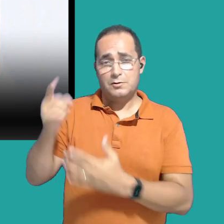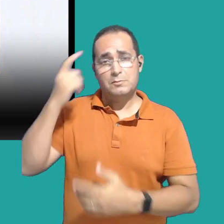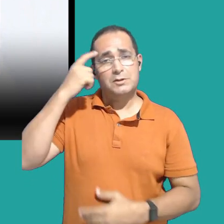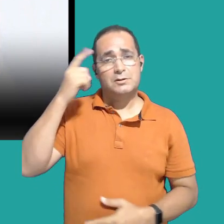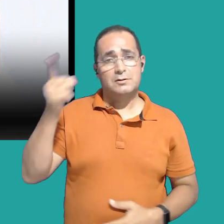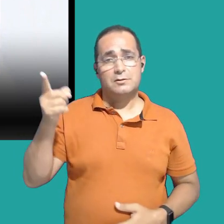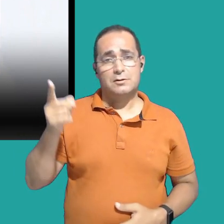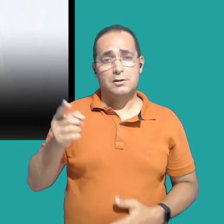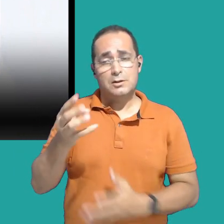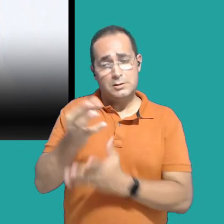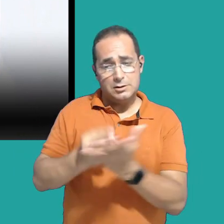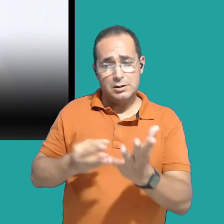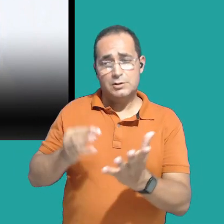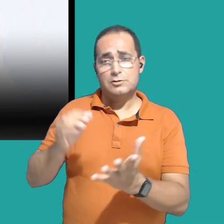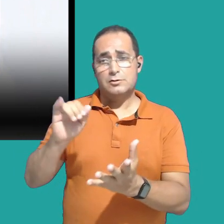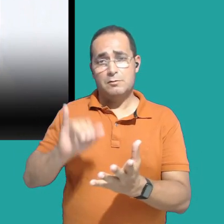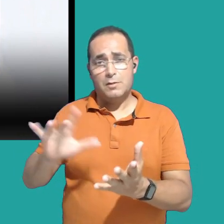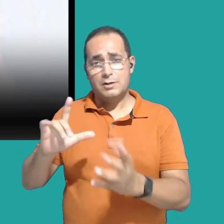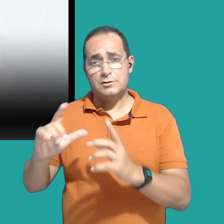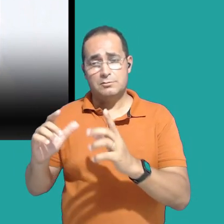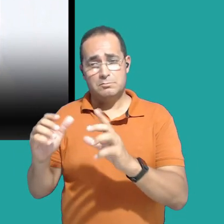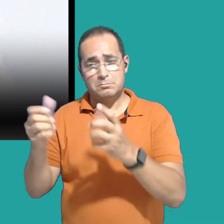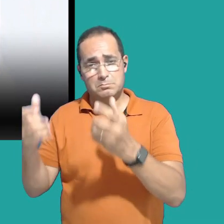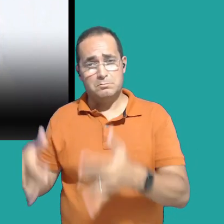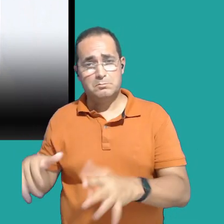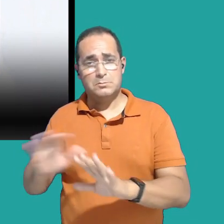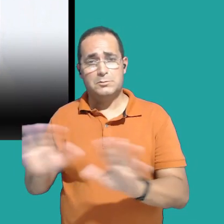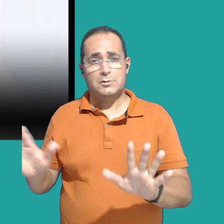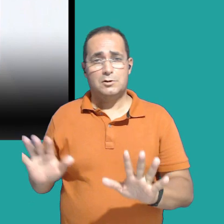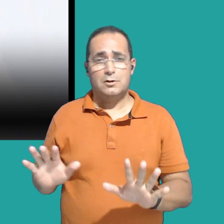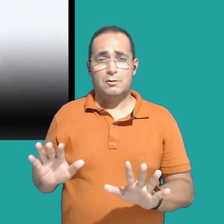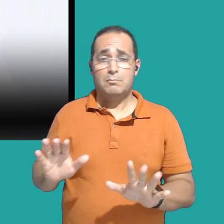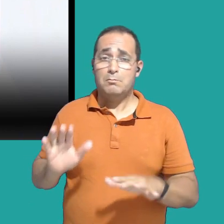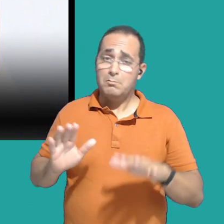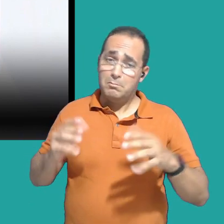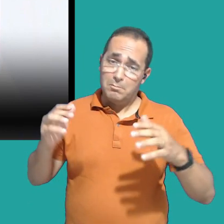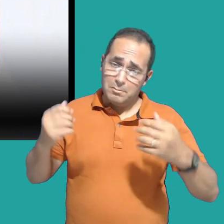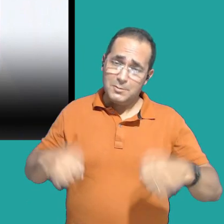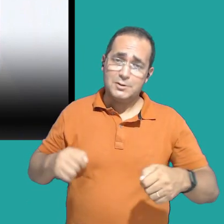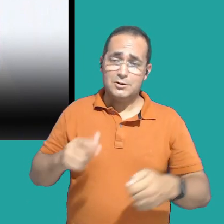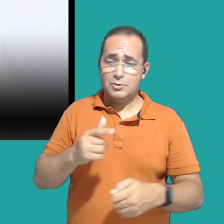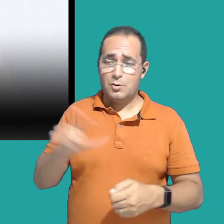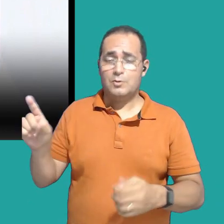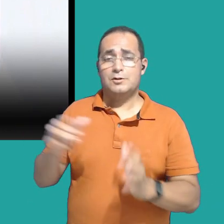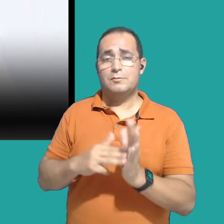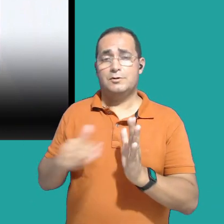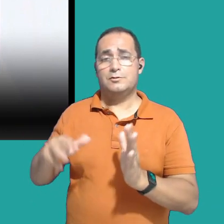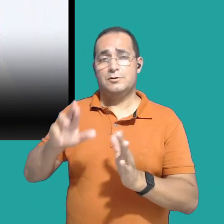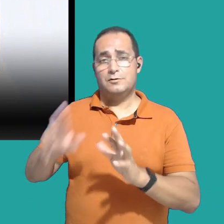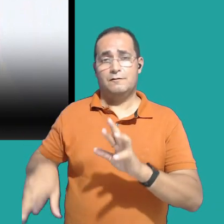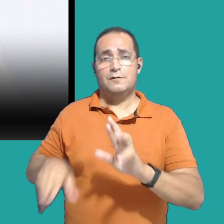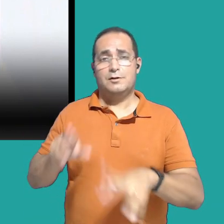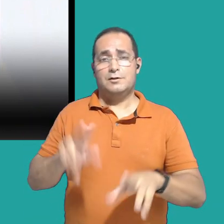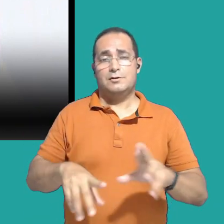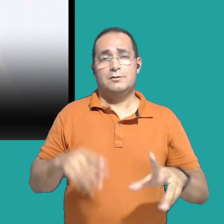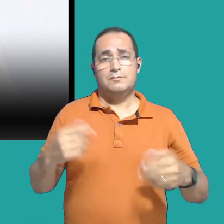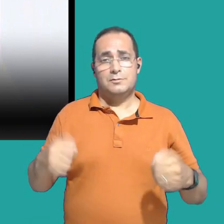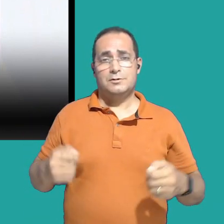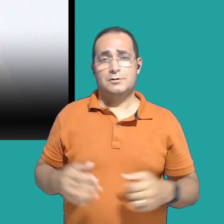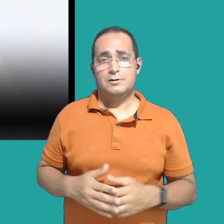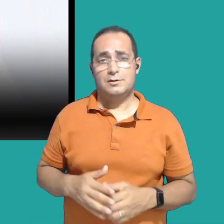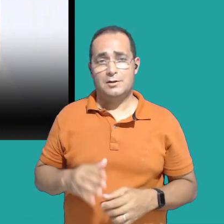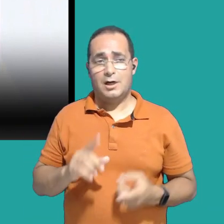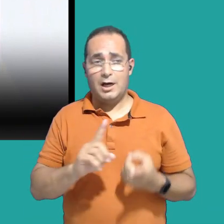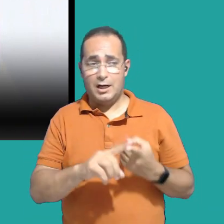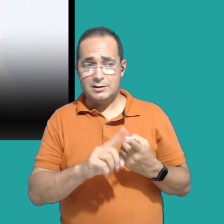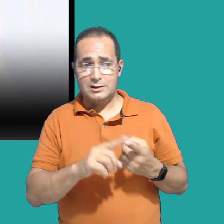parte, sabe? Tá ali o texto, tá ali as imagens descritas, ok. Mas a gente precisa, às vezes, de outras